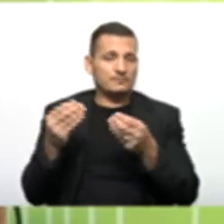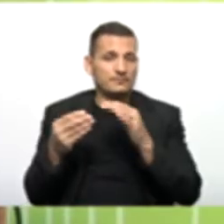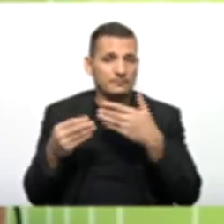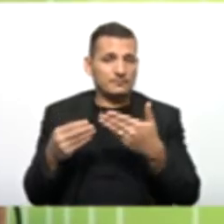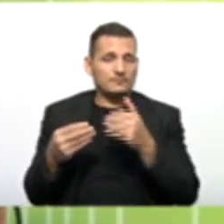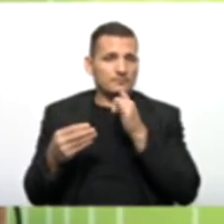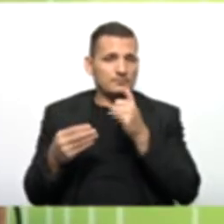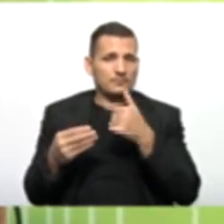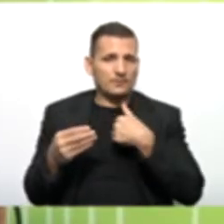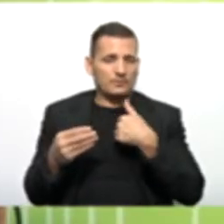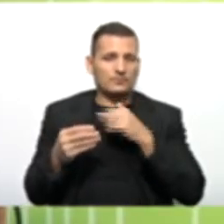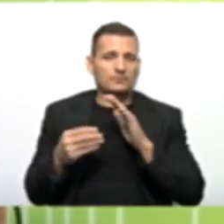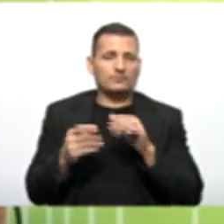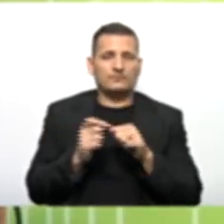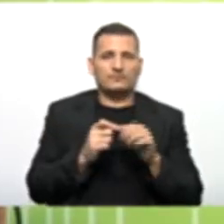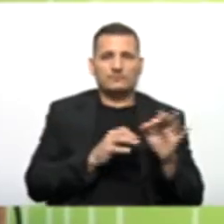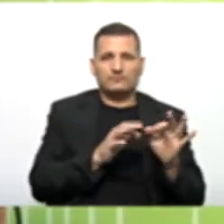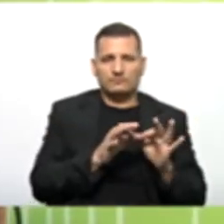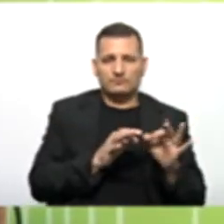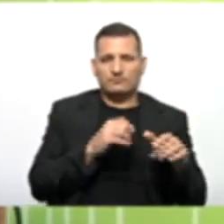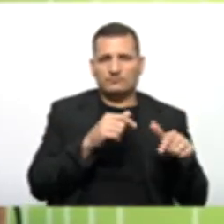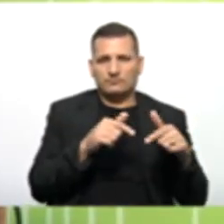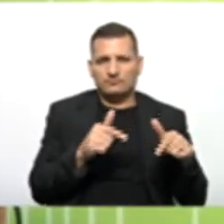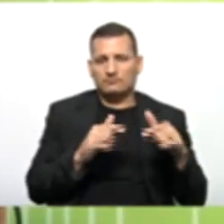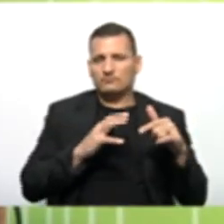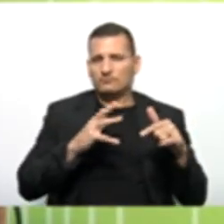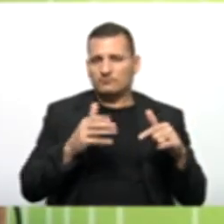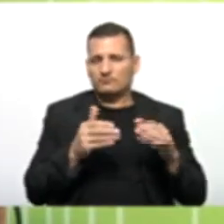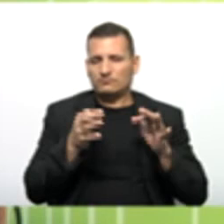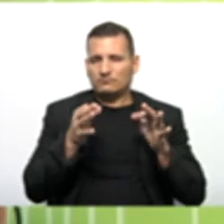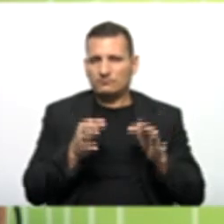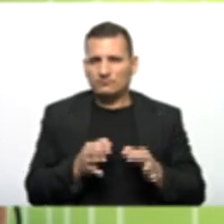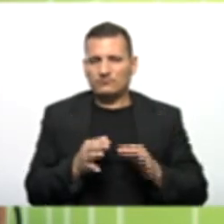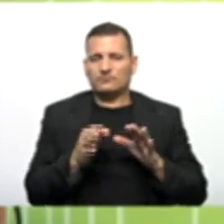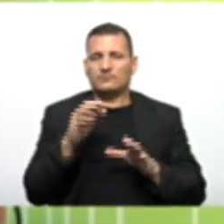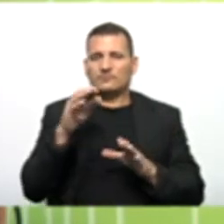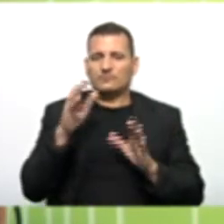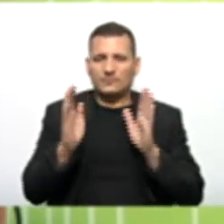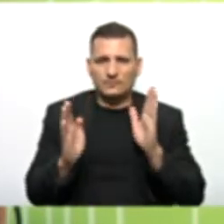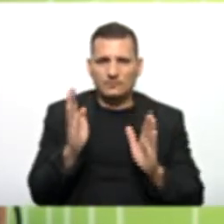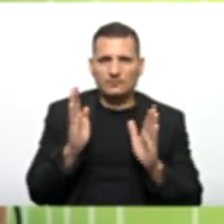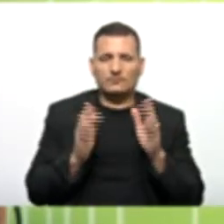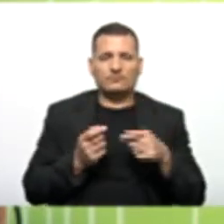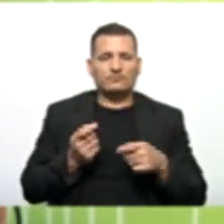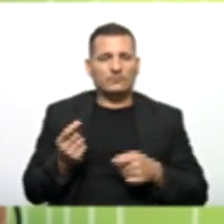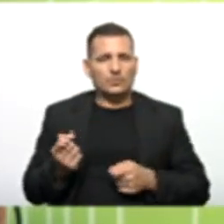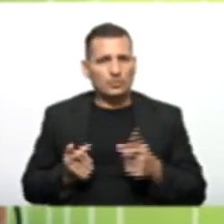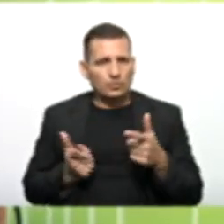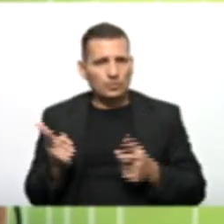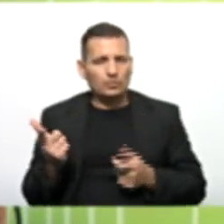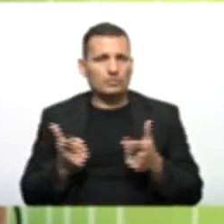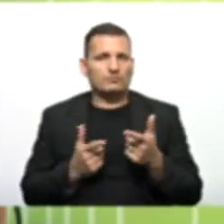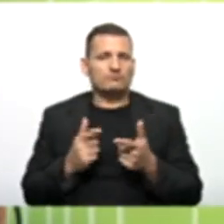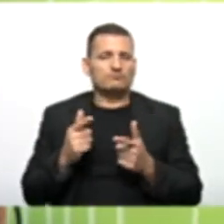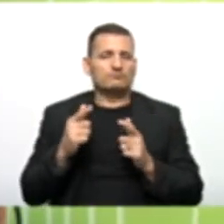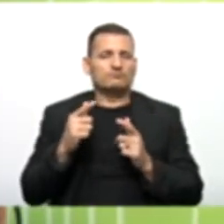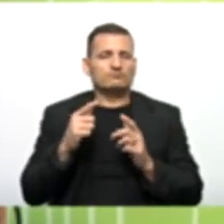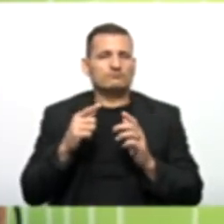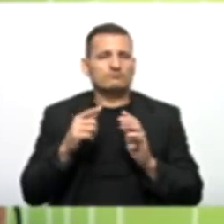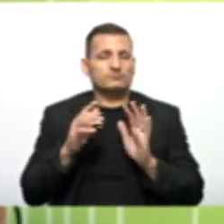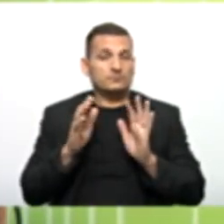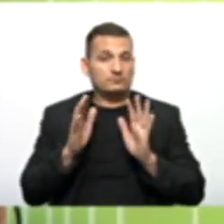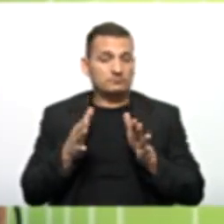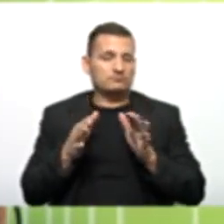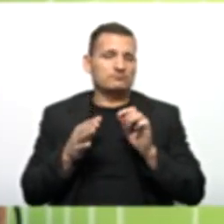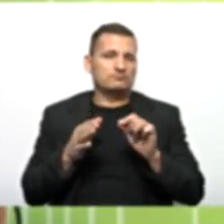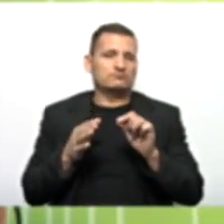das atividades, executei todas as minhas atividades de maneira correta, dentro do prazo, do custo e das especificações, então isso aí já é um ponto